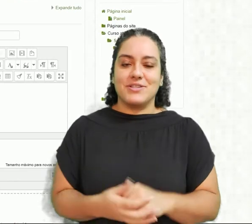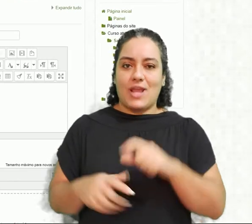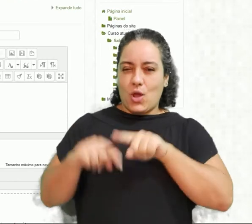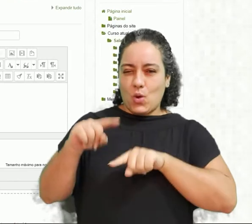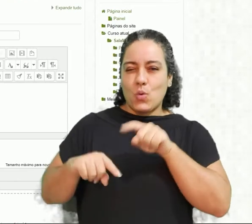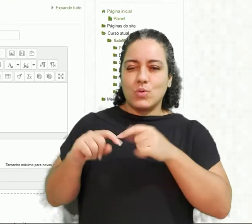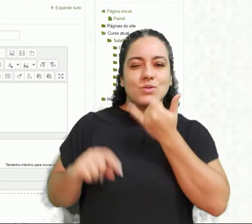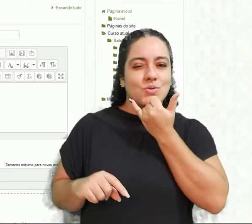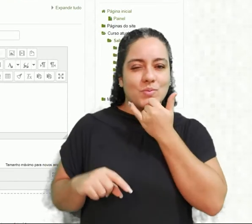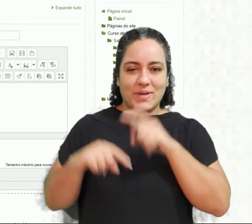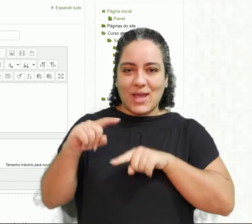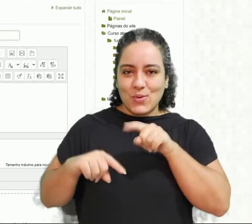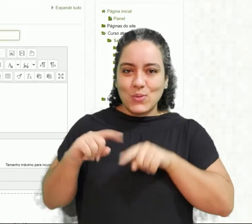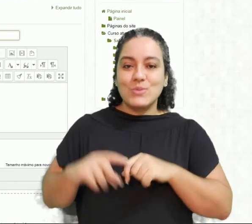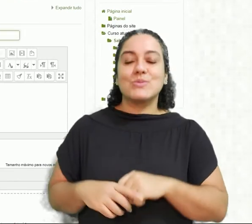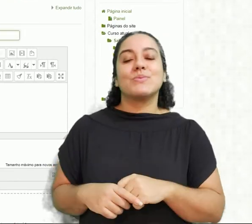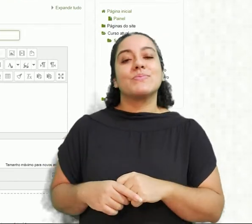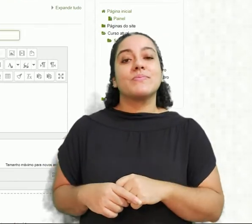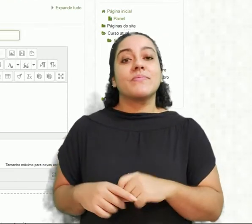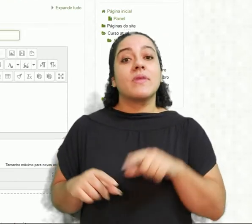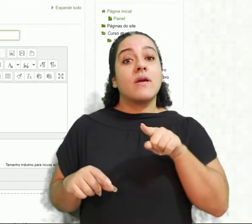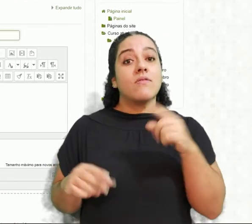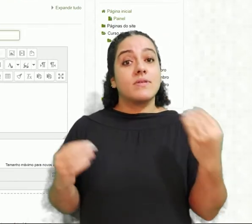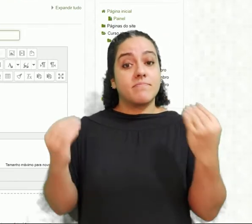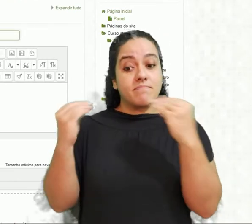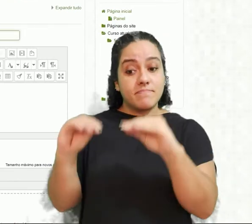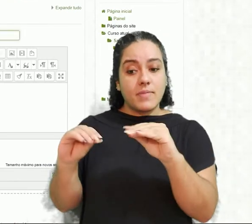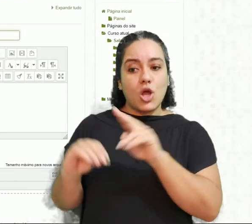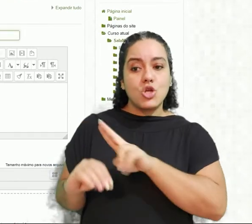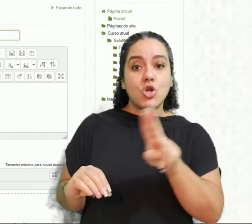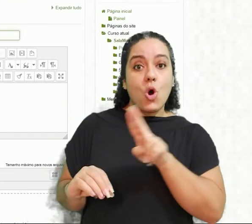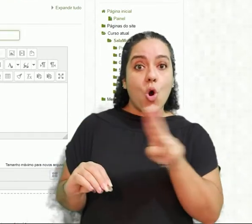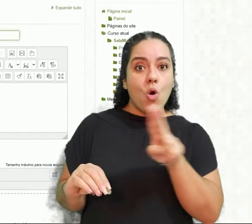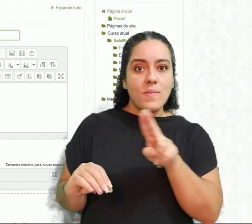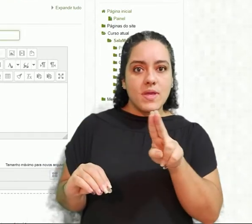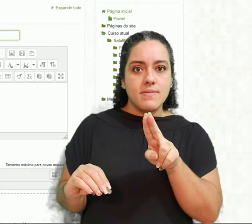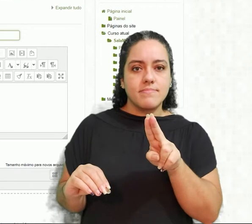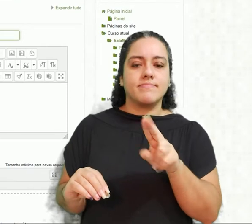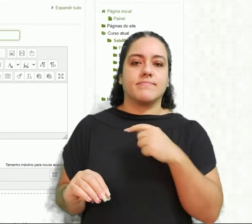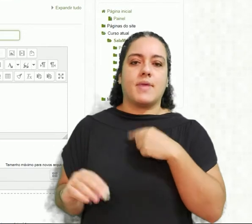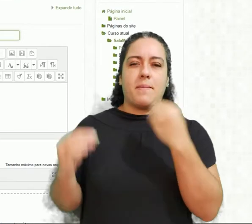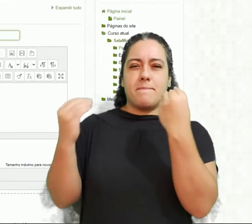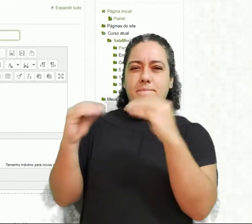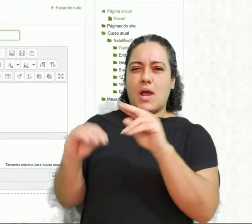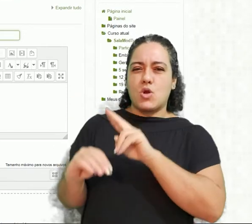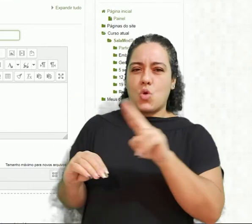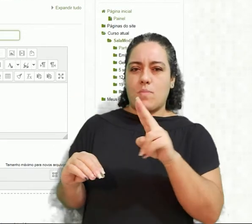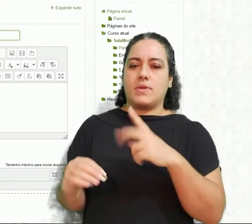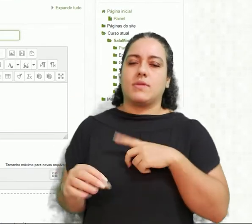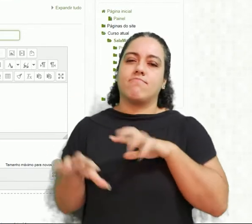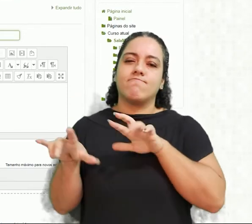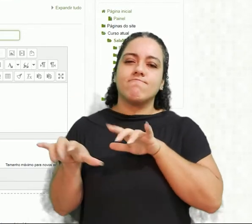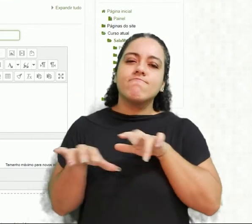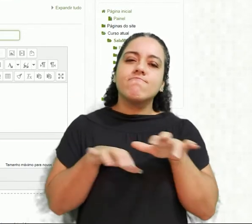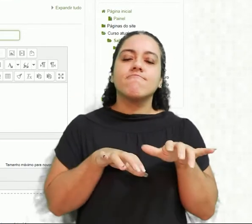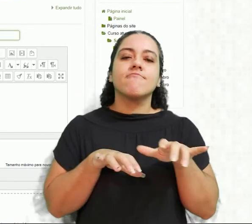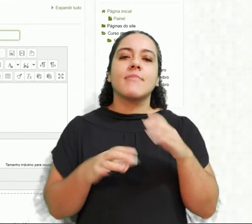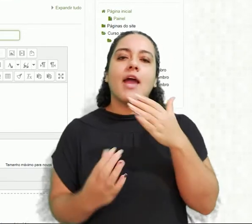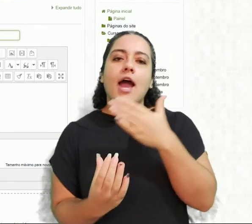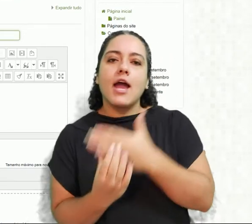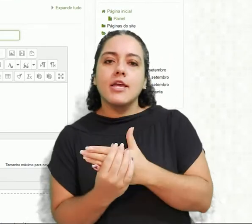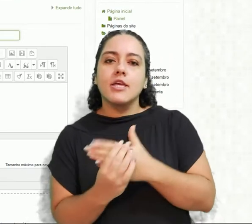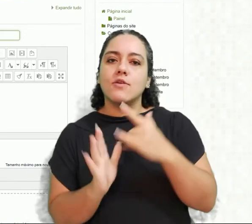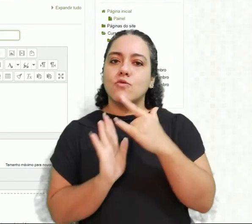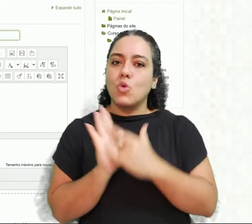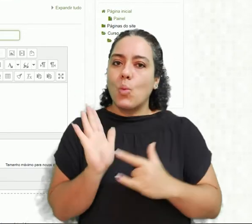o recurso desculpe você vai inserir um homem então vamos aqui colocar arquivo de